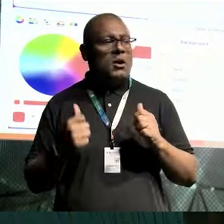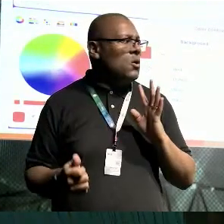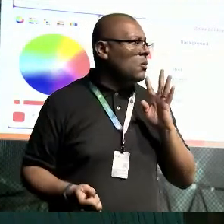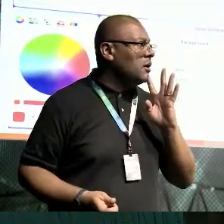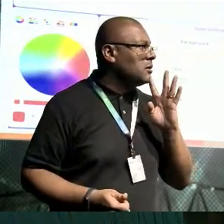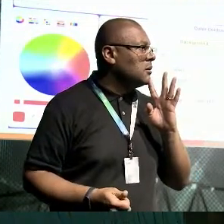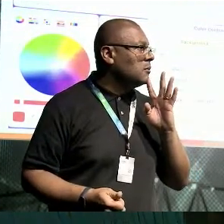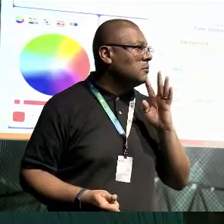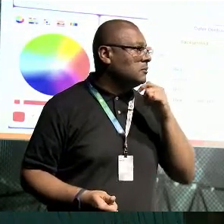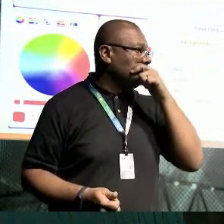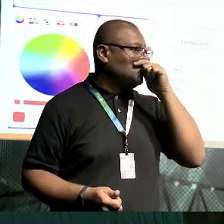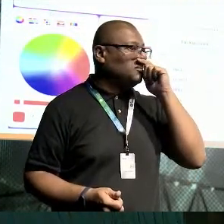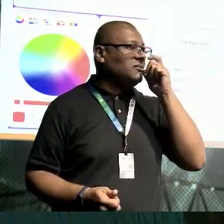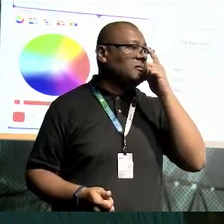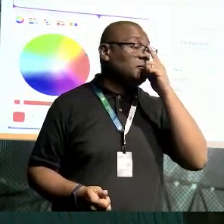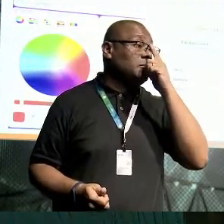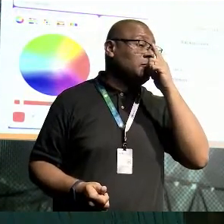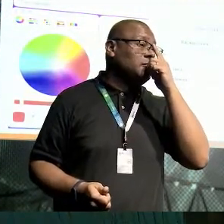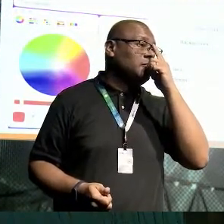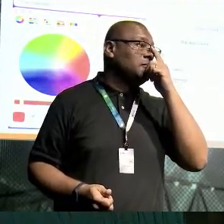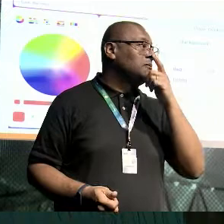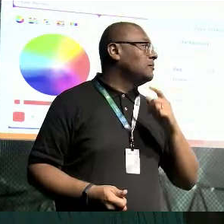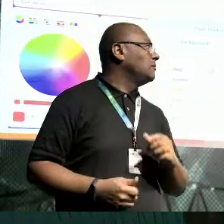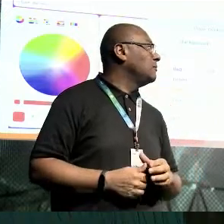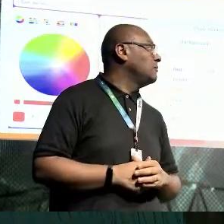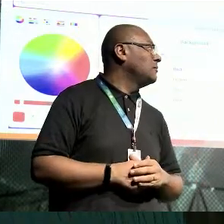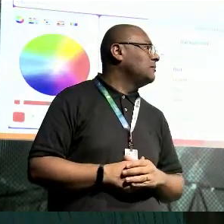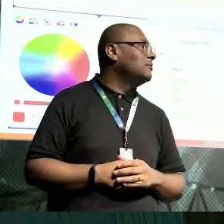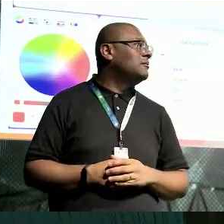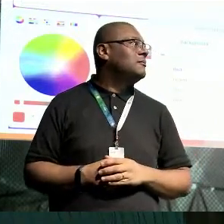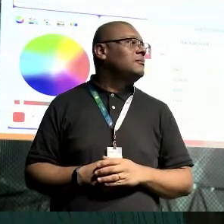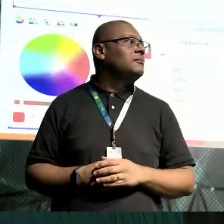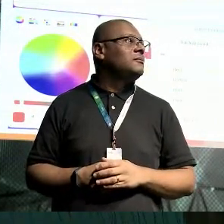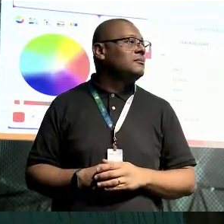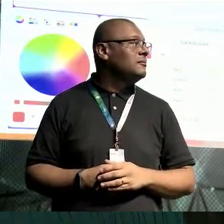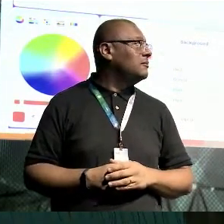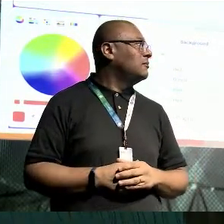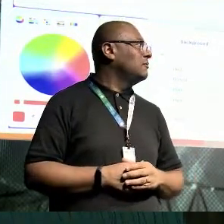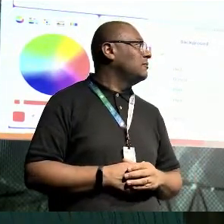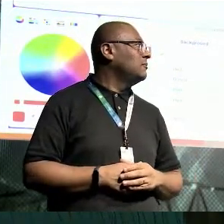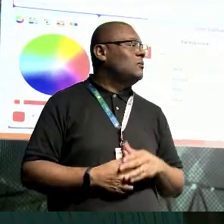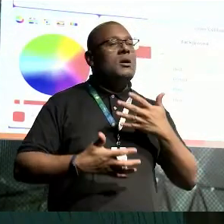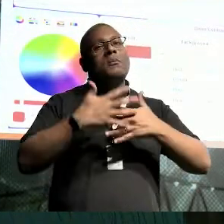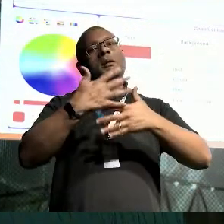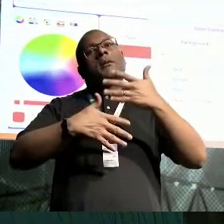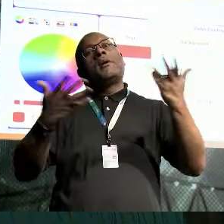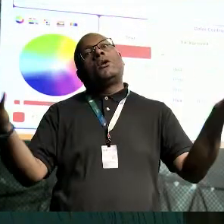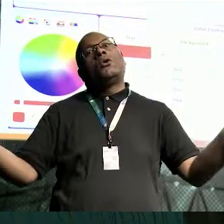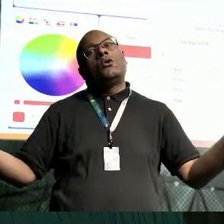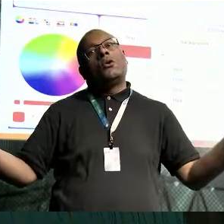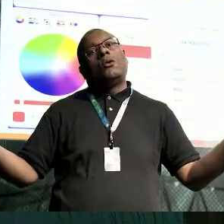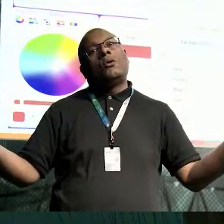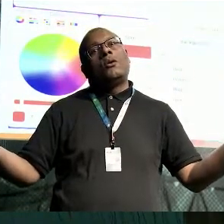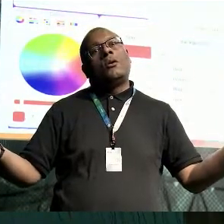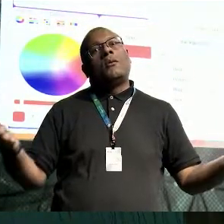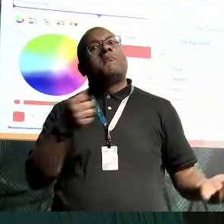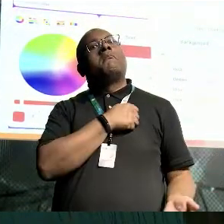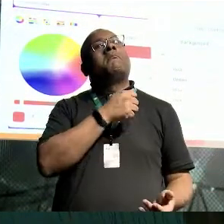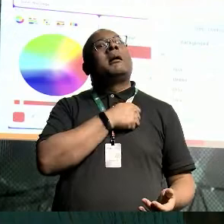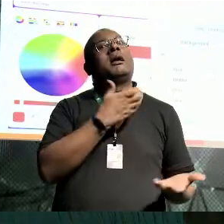Conhece? O cara fez assim, foi o... Pô, tu me atrapalhou, mano. Mas vamos lá.